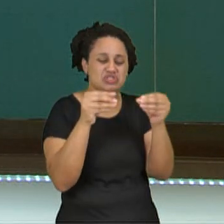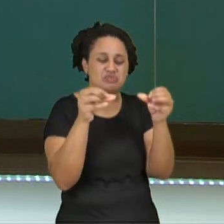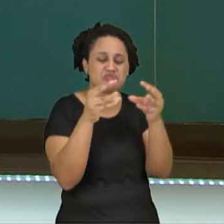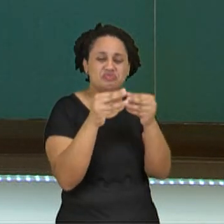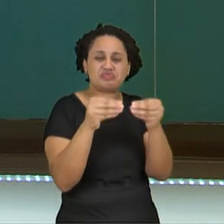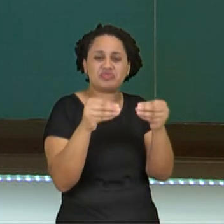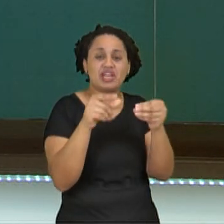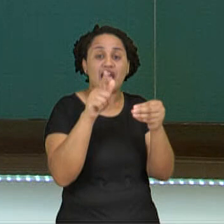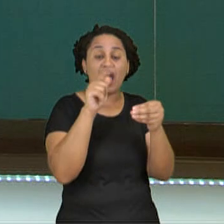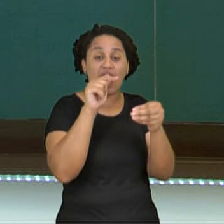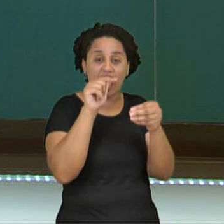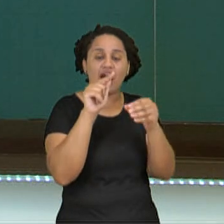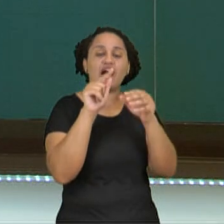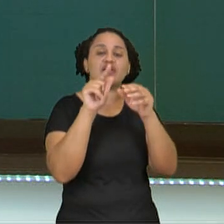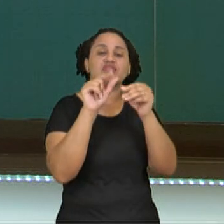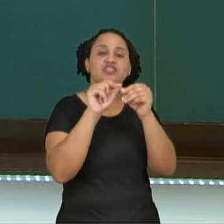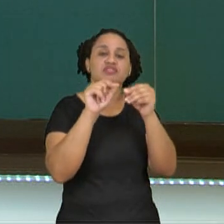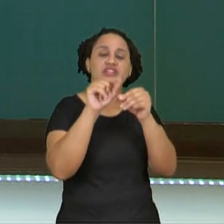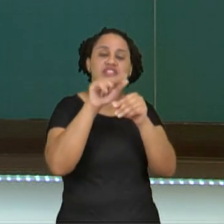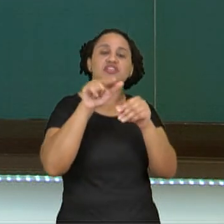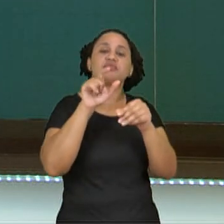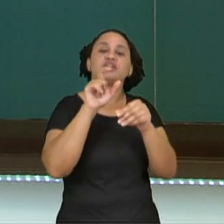Essa água foi resfriando,